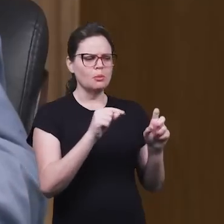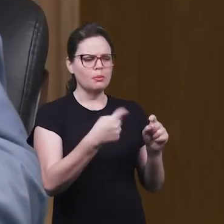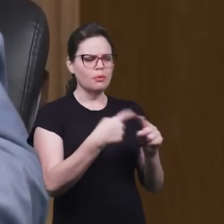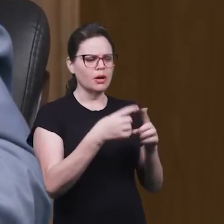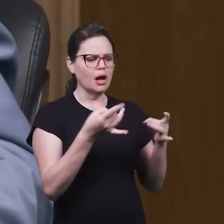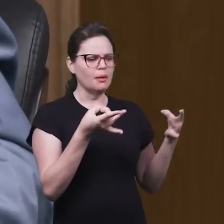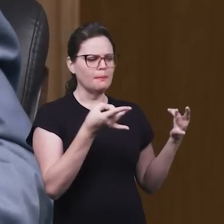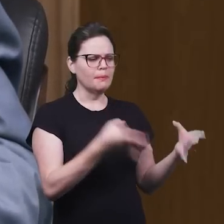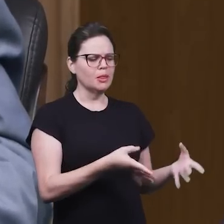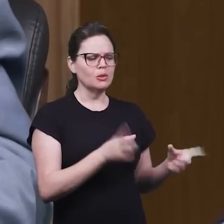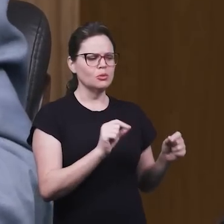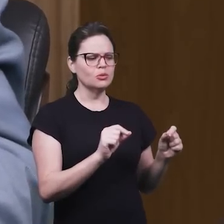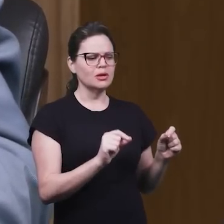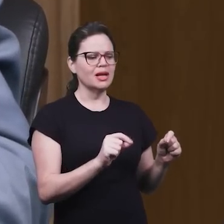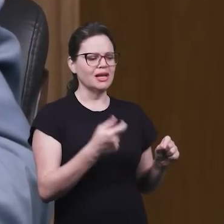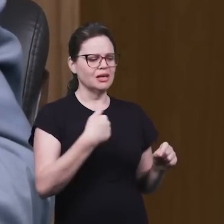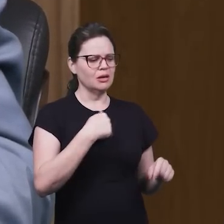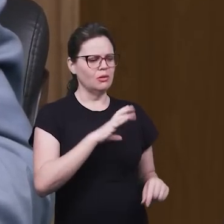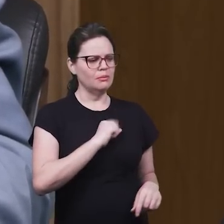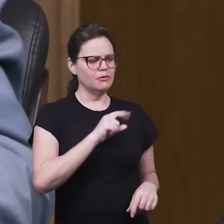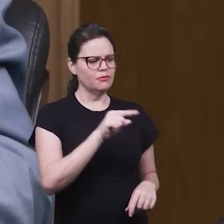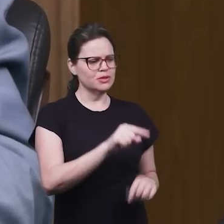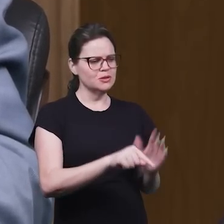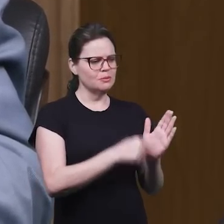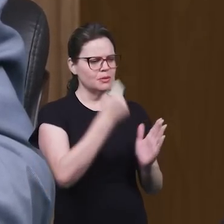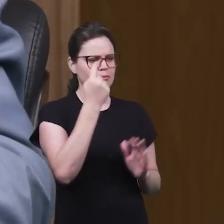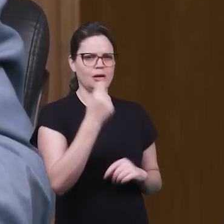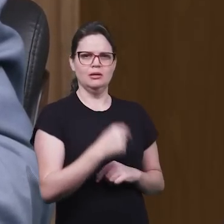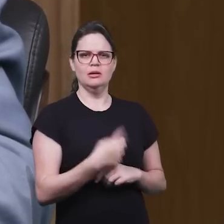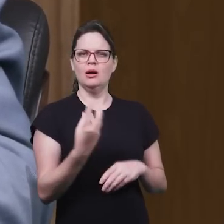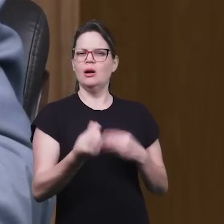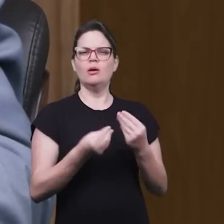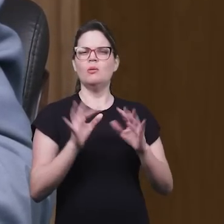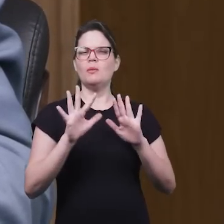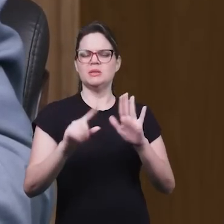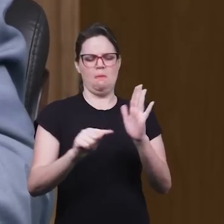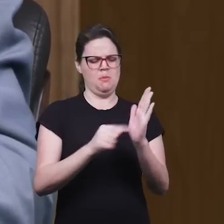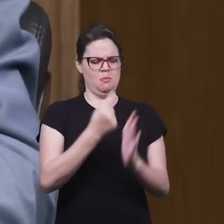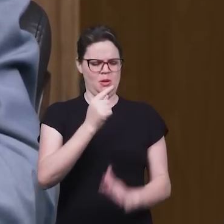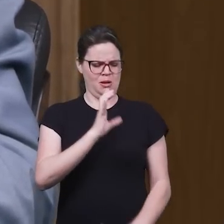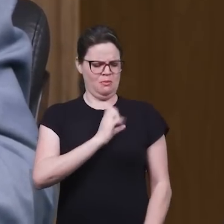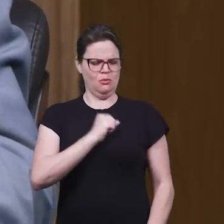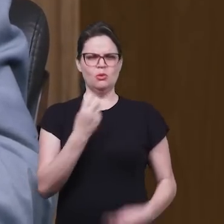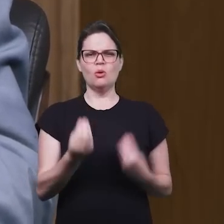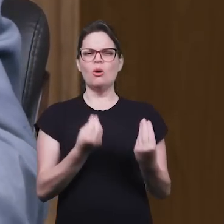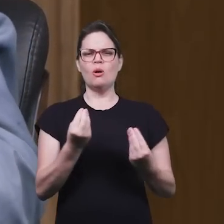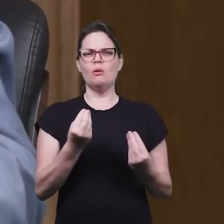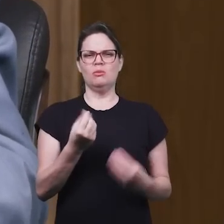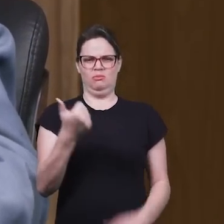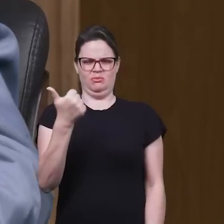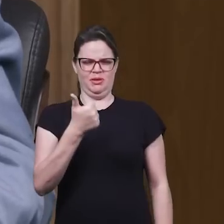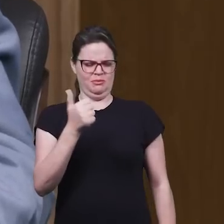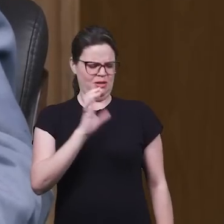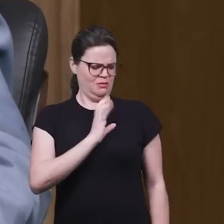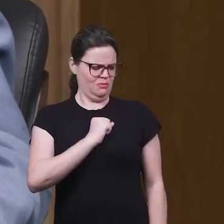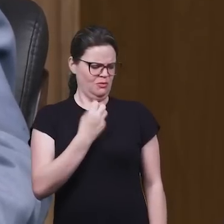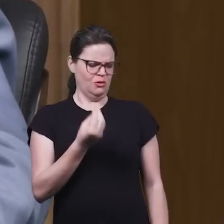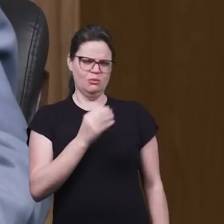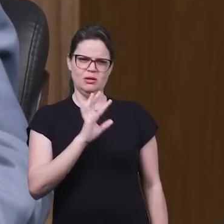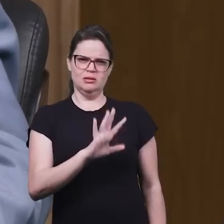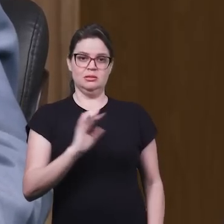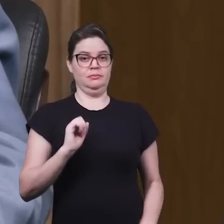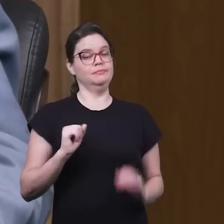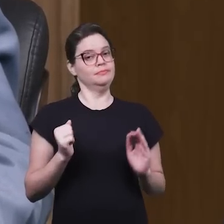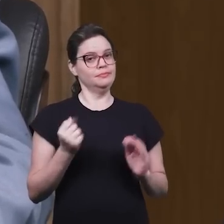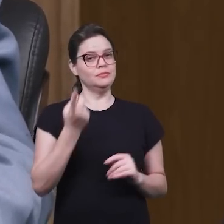amor. Qual foi o primeiro amor? Por que ele fala isso? Então você vai ver que